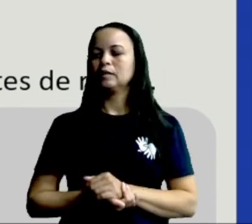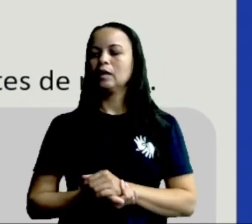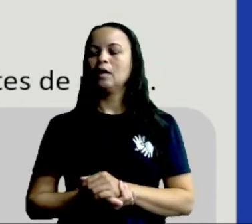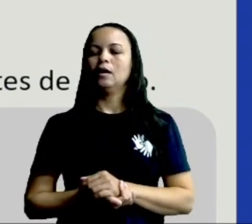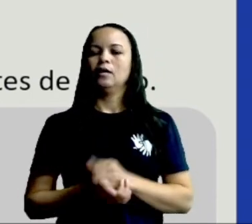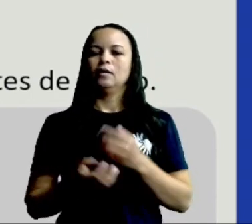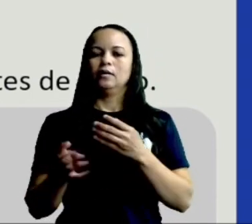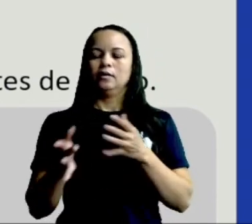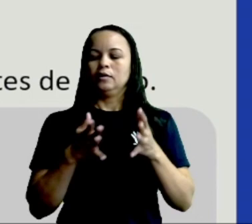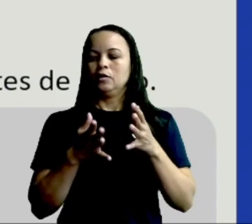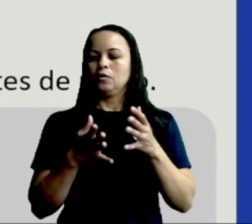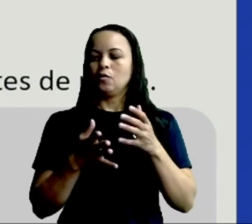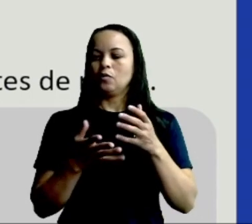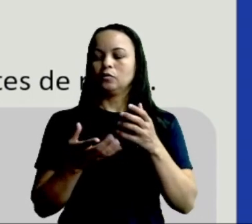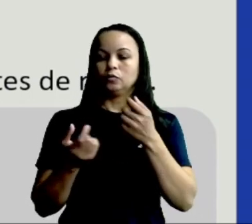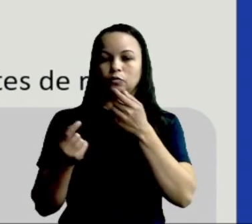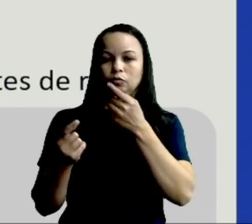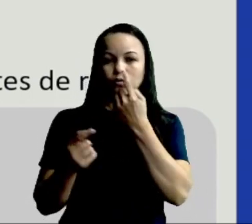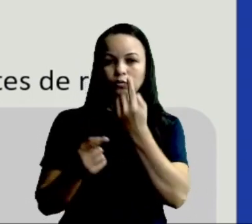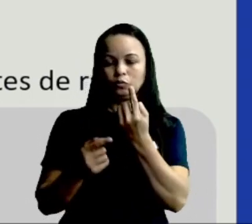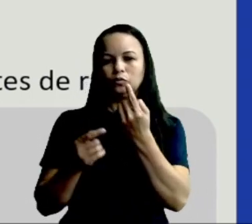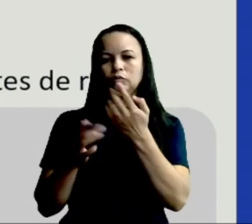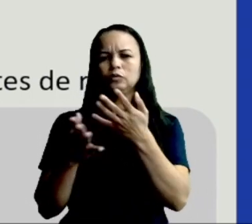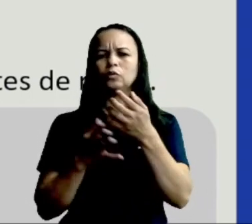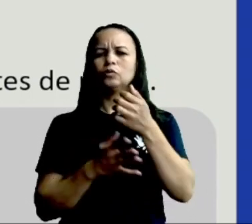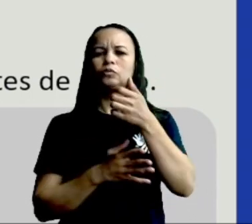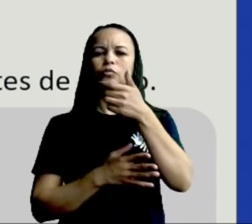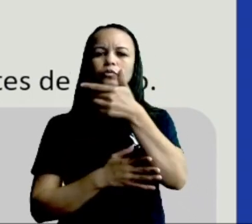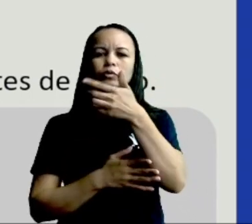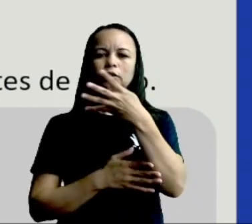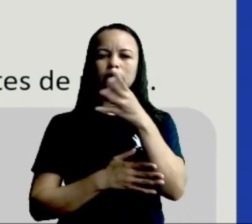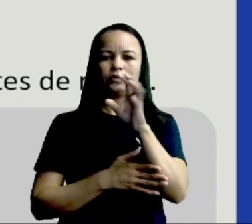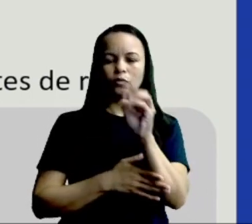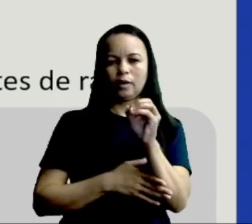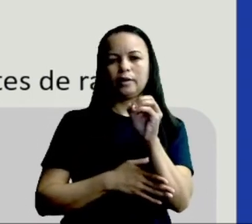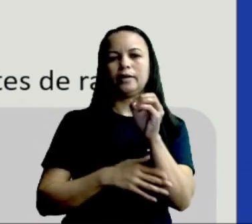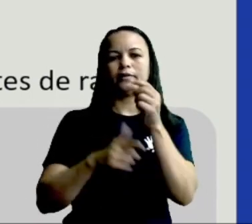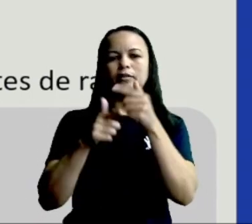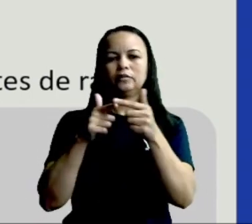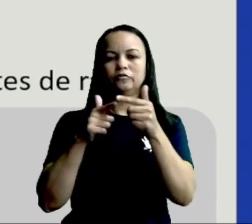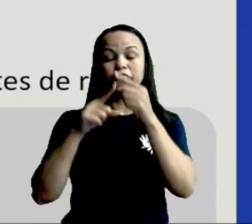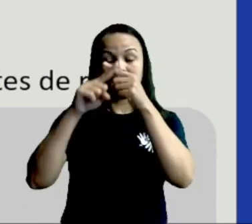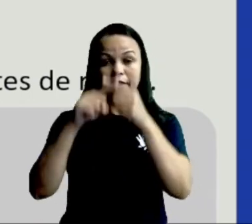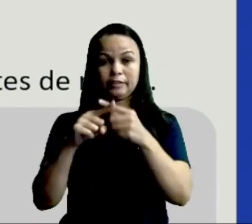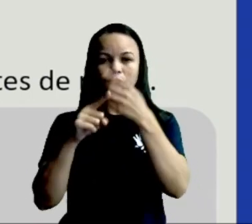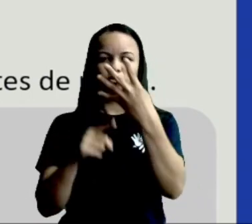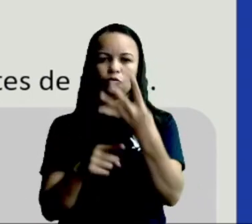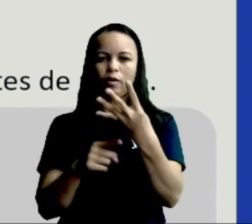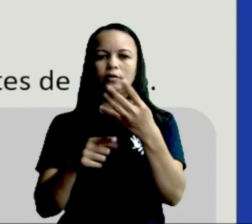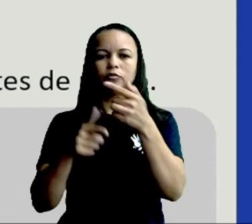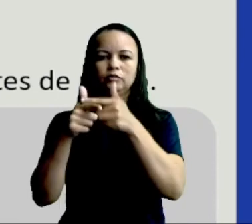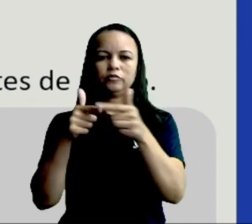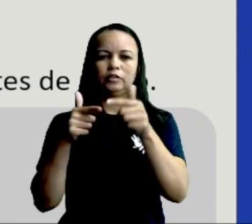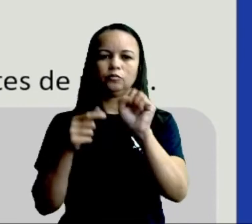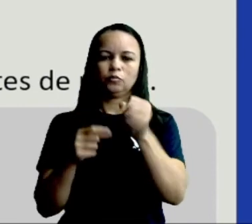eu corto um do número superior. E aí eu fico 240 vezes 4 dividido por 8, que vai